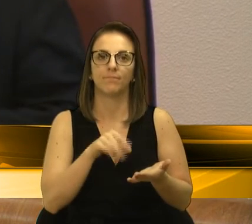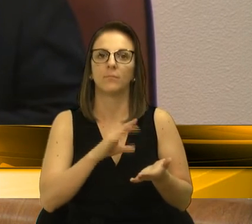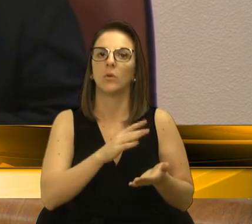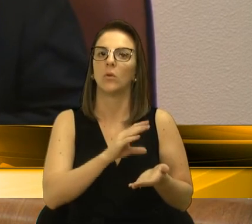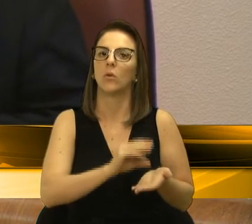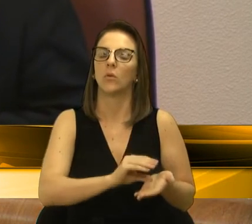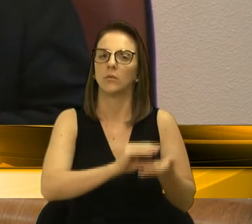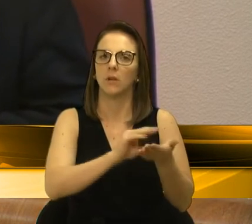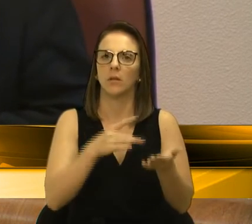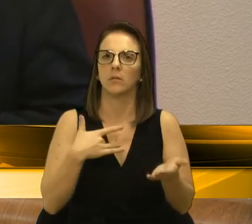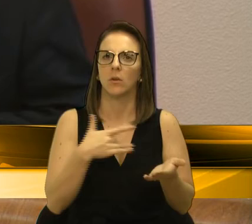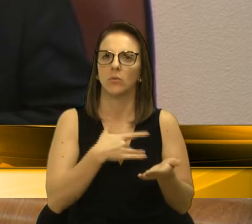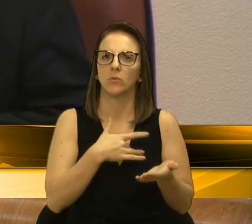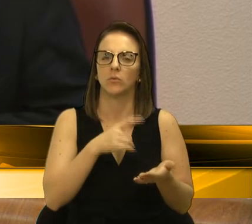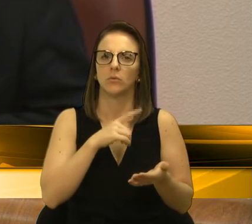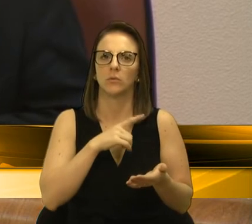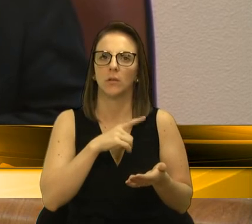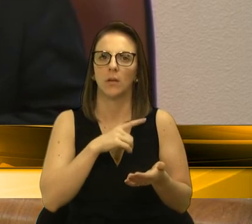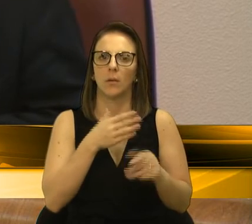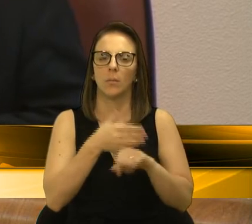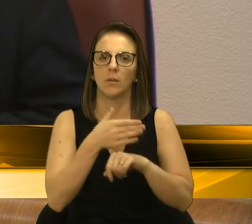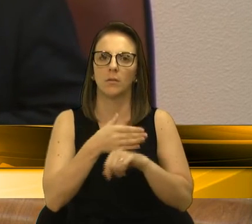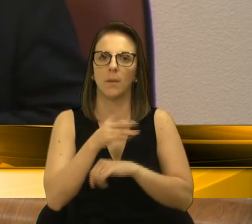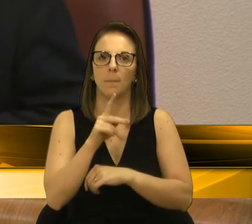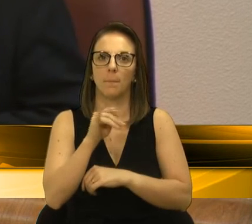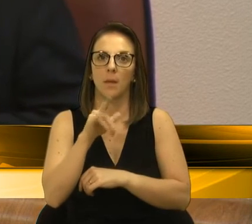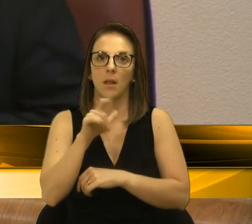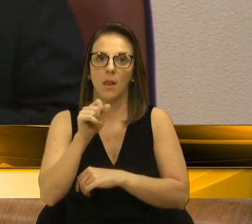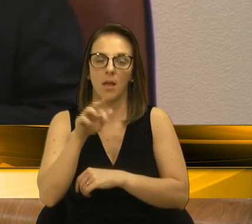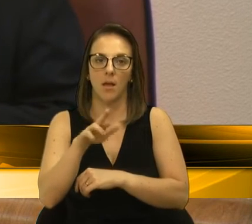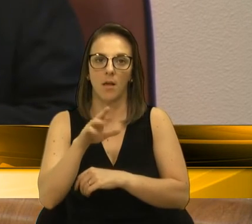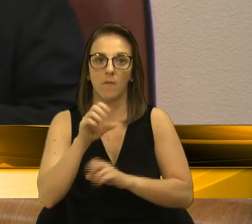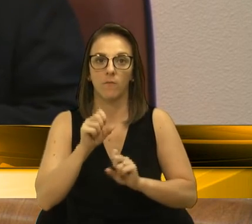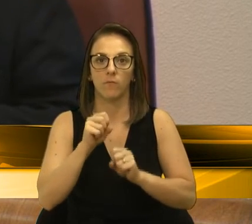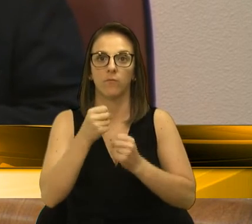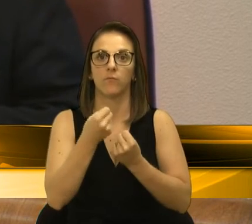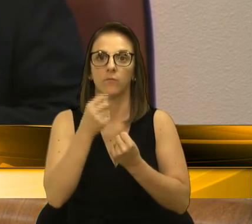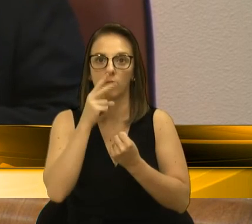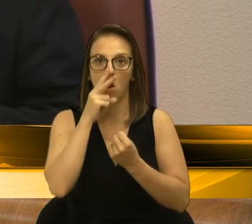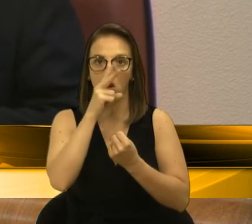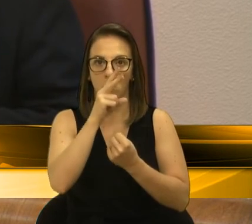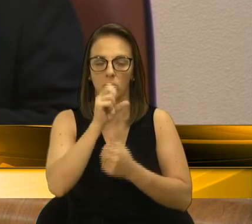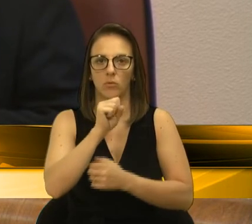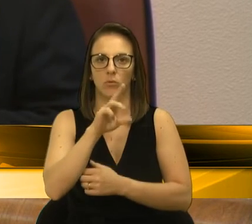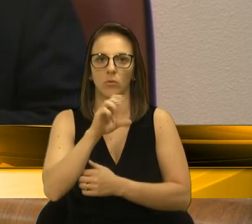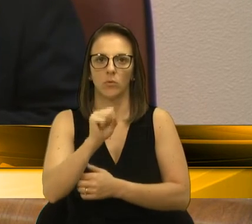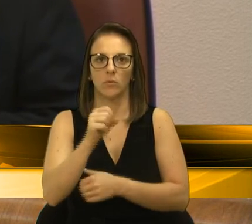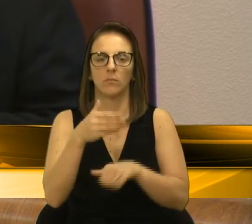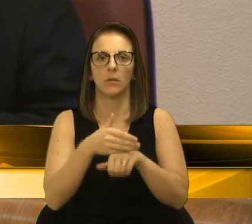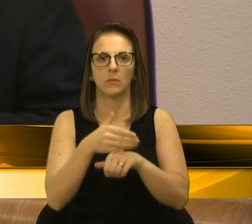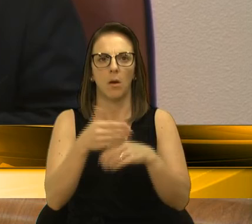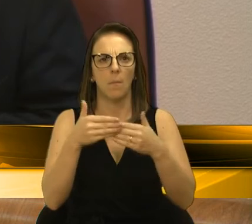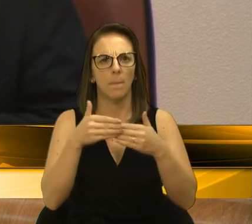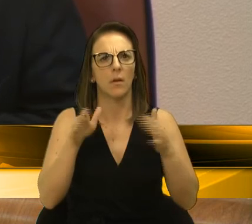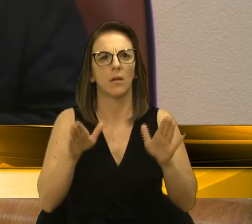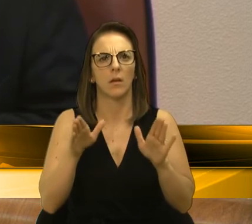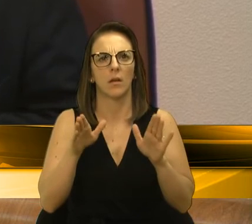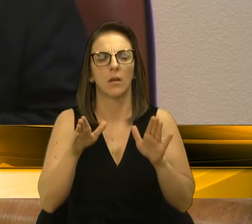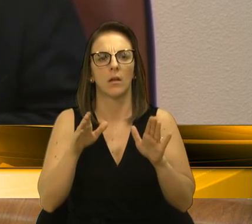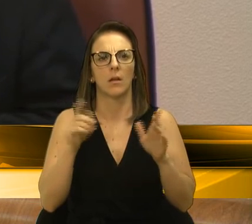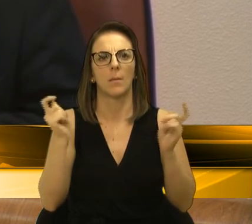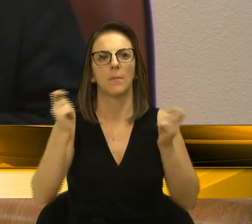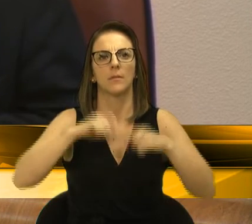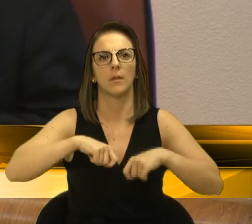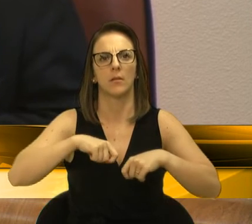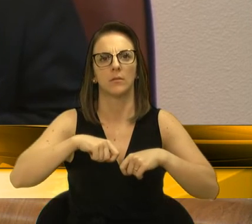dos pilares para a consolidação do SUS e representam um avanço na medida em que potencialmente ampliam os espaços e o